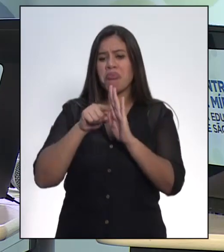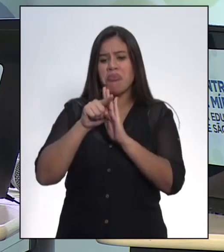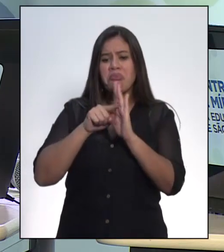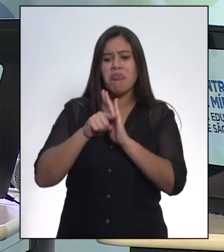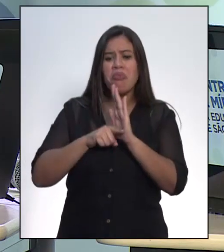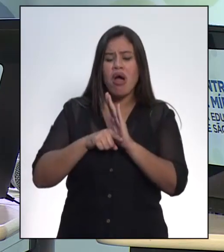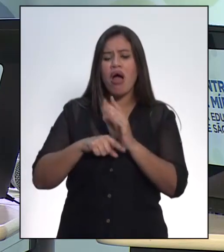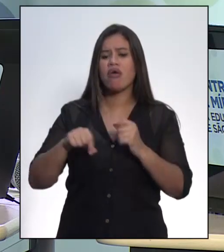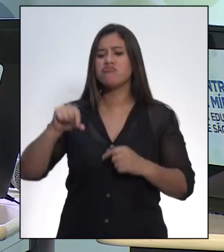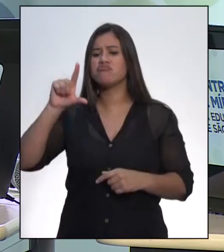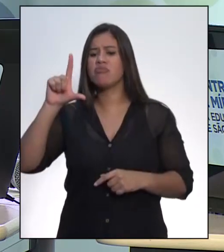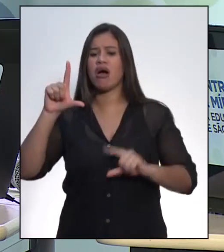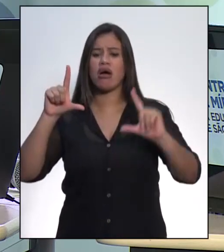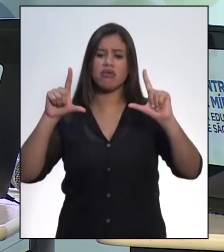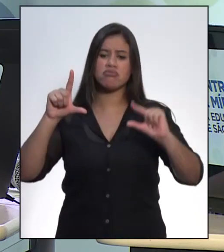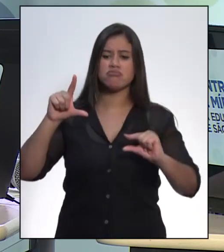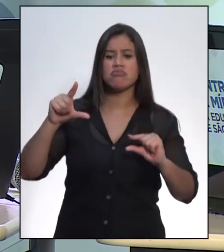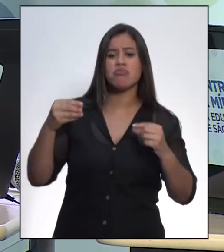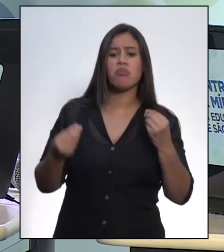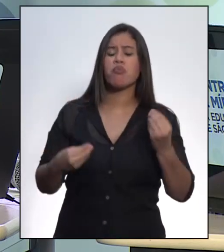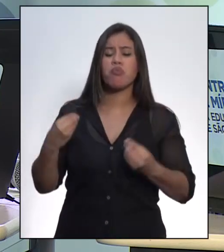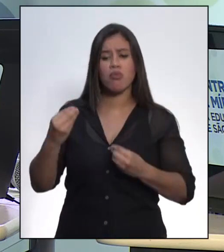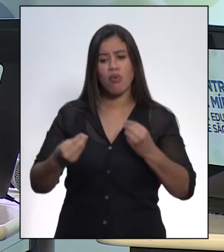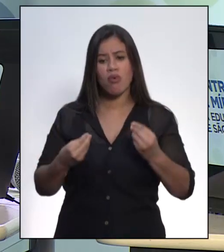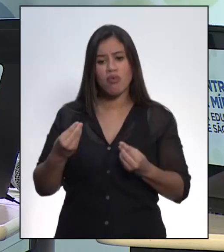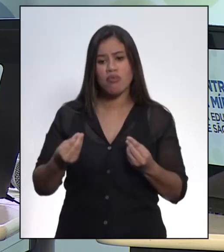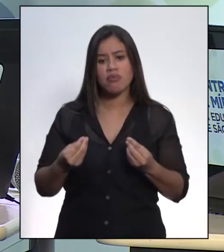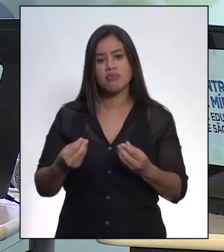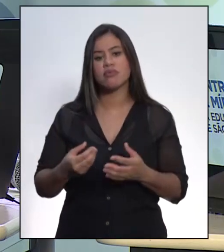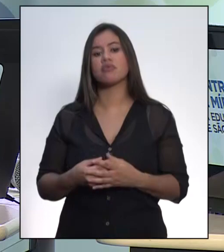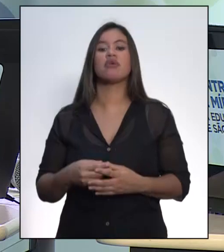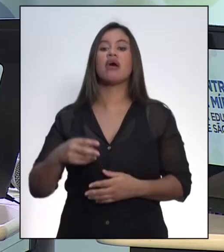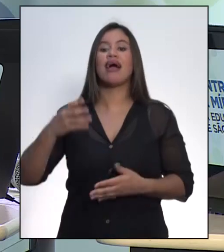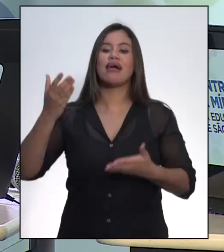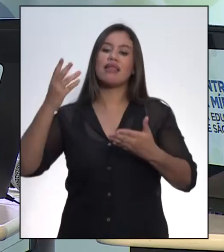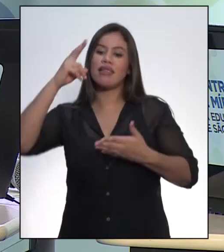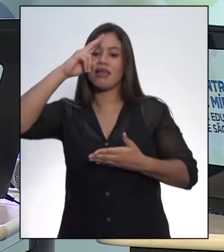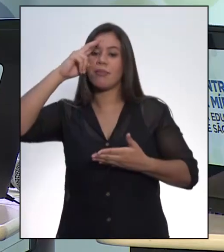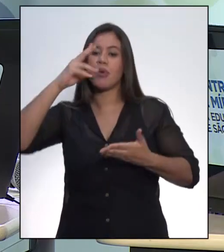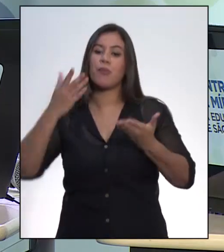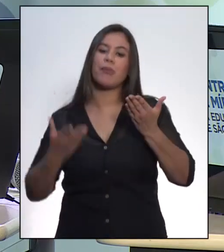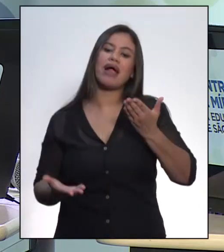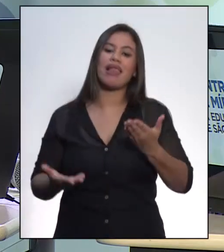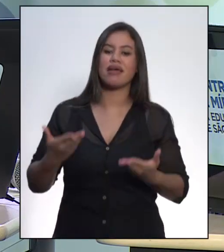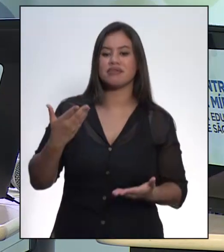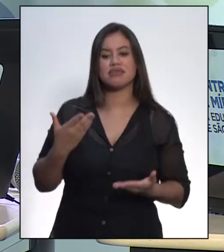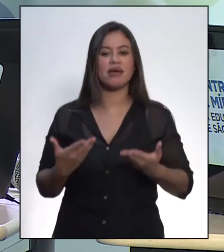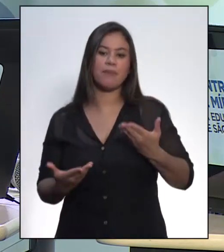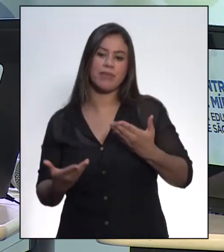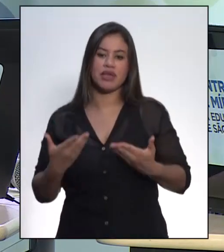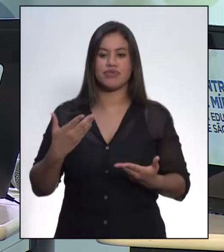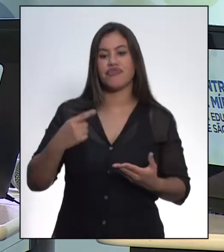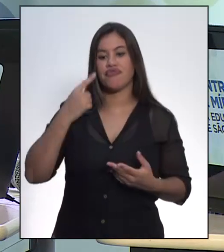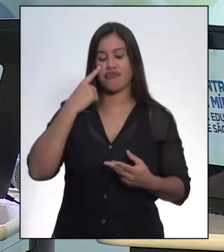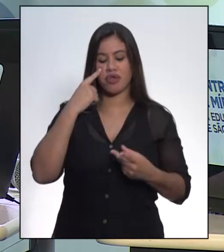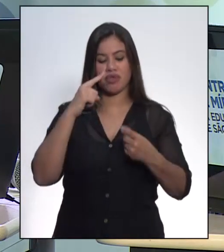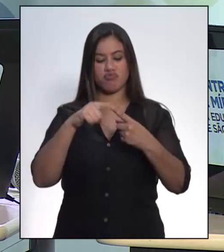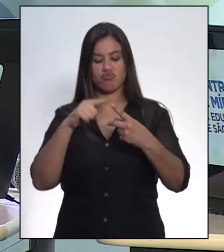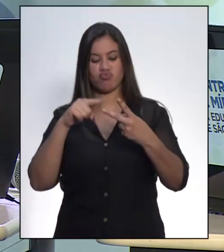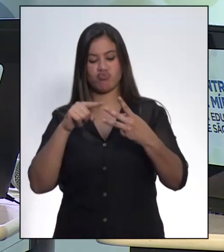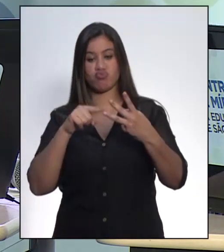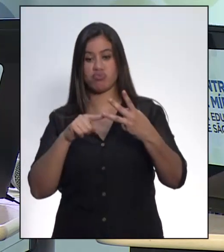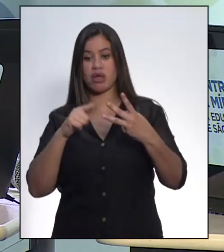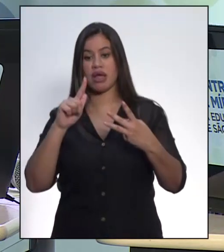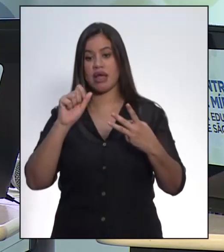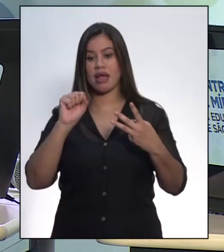tem mais ou o lado que tem menos gás? Só lembrar do balanceamento. Então, eu vou contar quantos mols de gás eu tenho de um lado